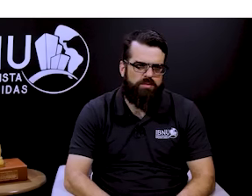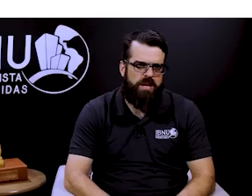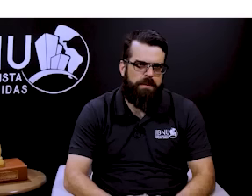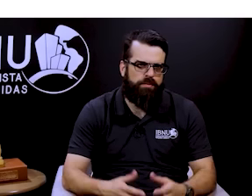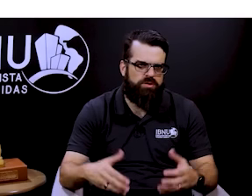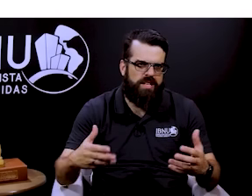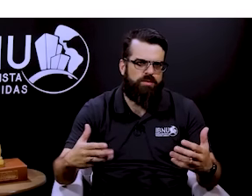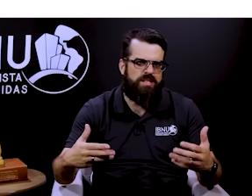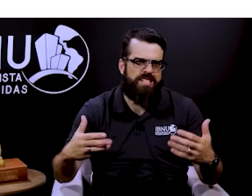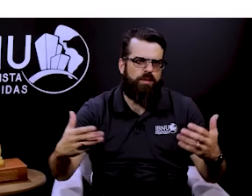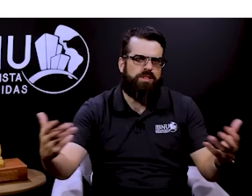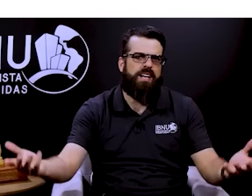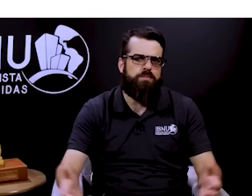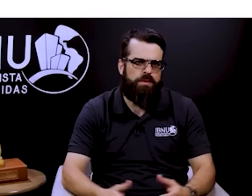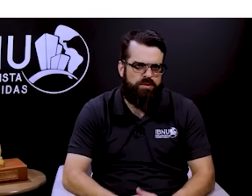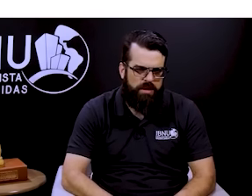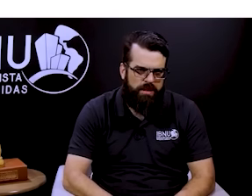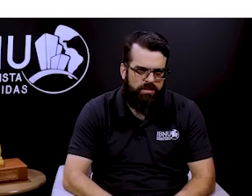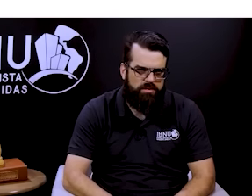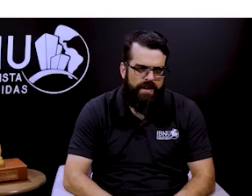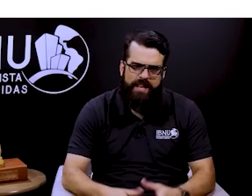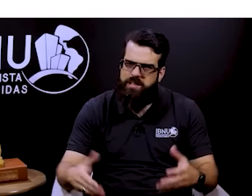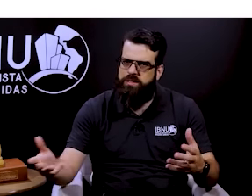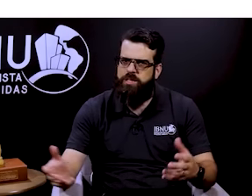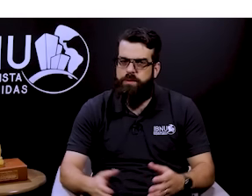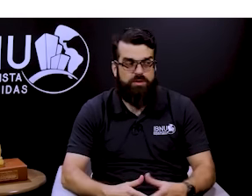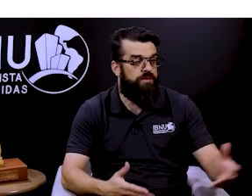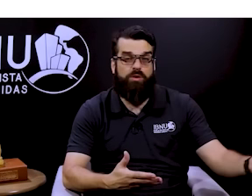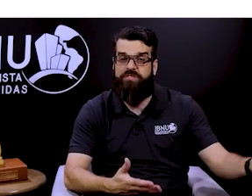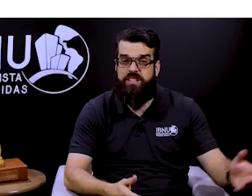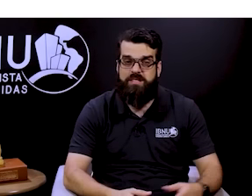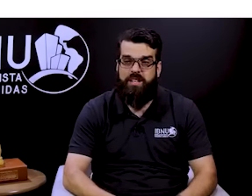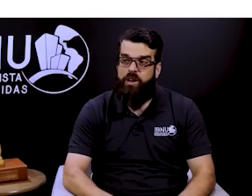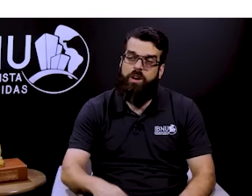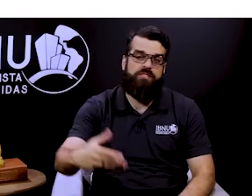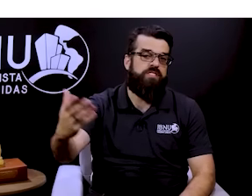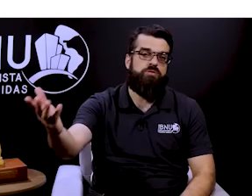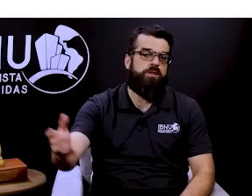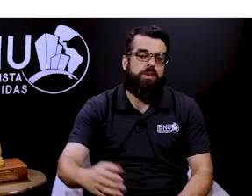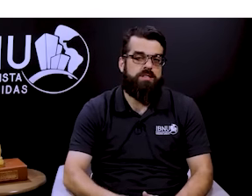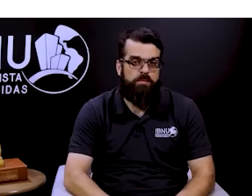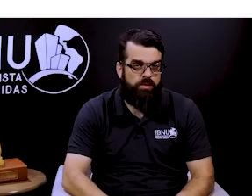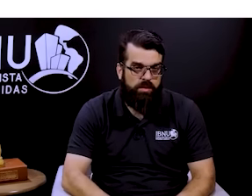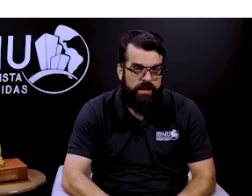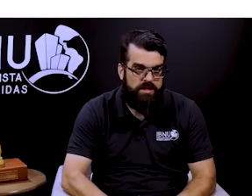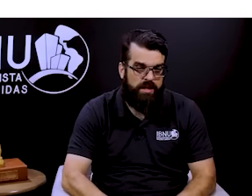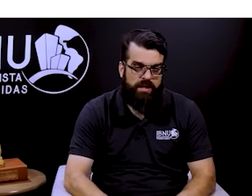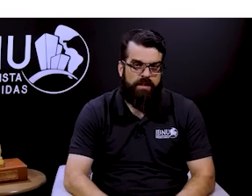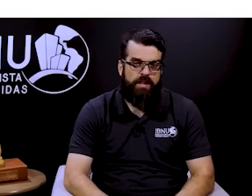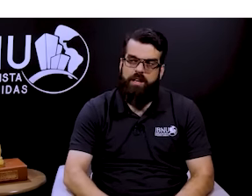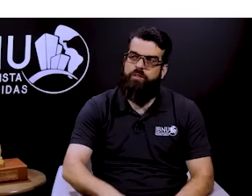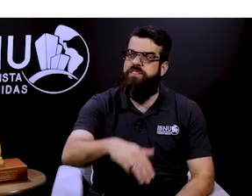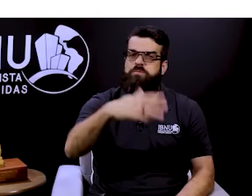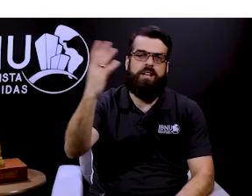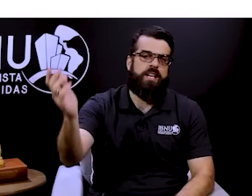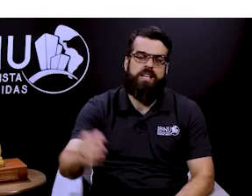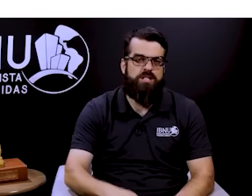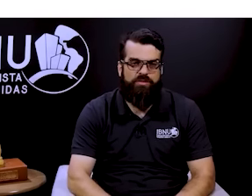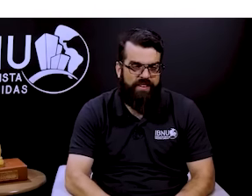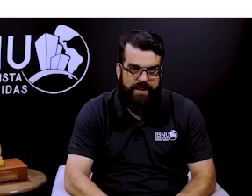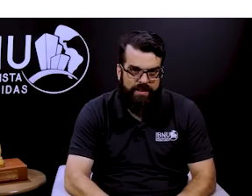que estão sempre buscando ser exaltadas pelos seus amigos, você viu o que eu fiz? Olha, fiz uma doação muito grande aqui, eu fiz